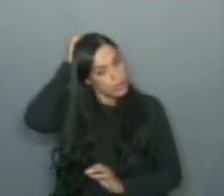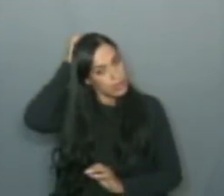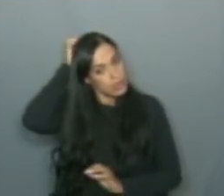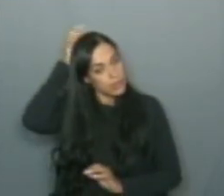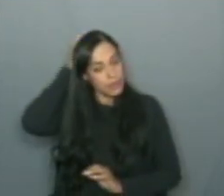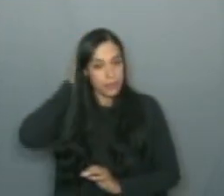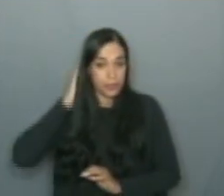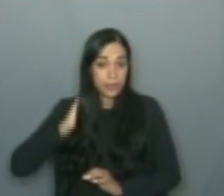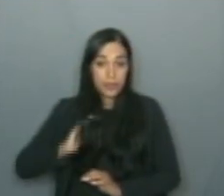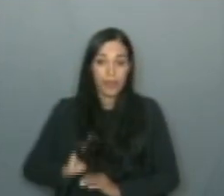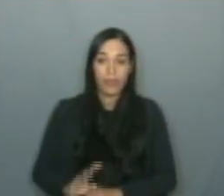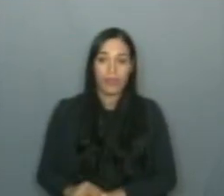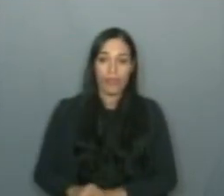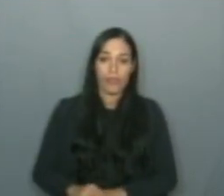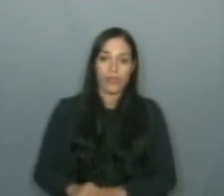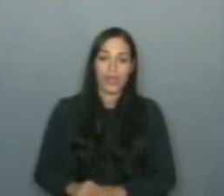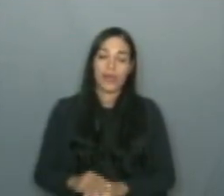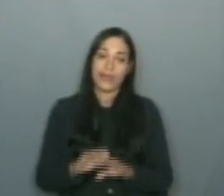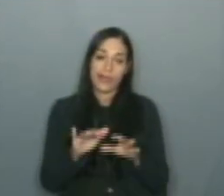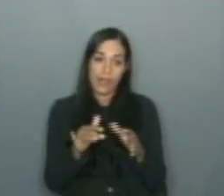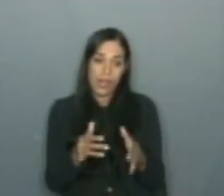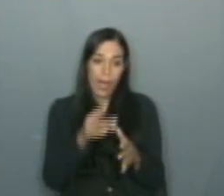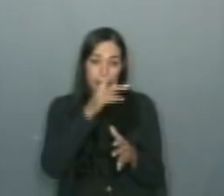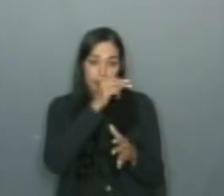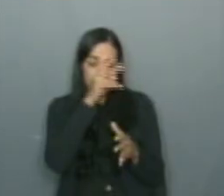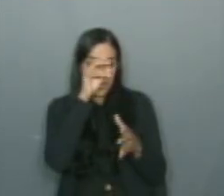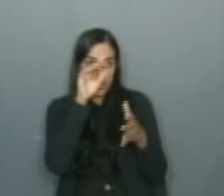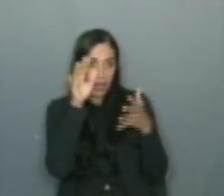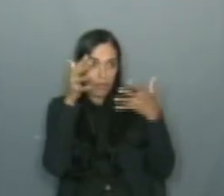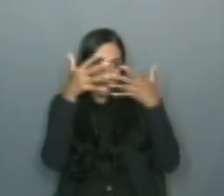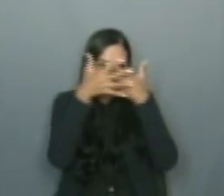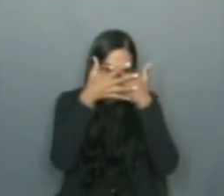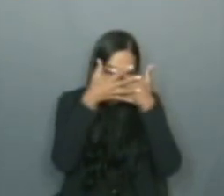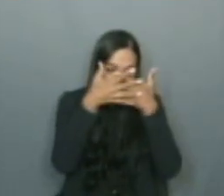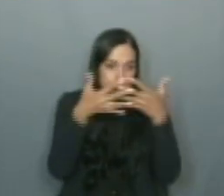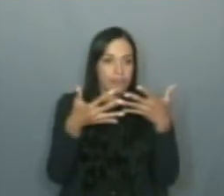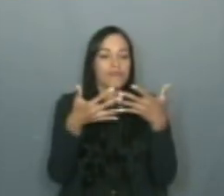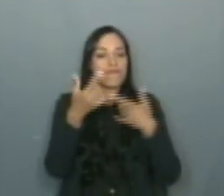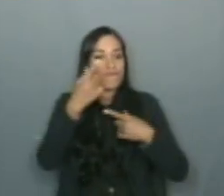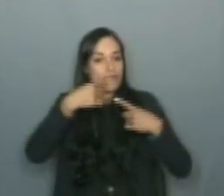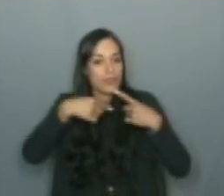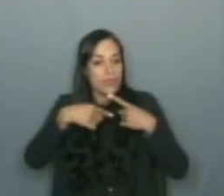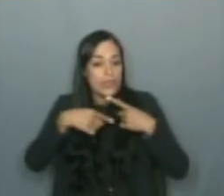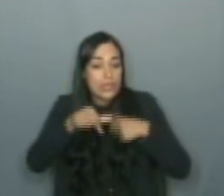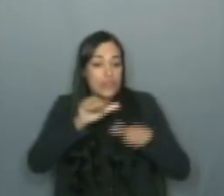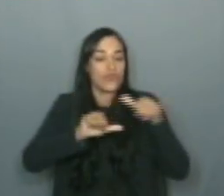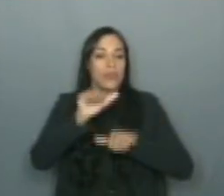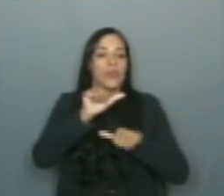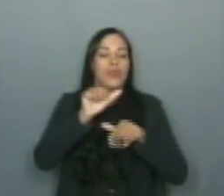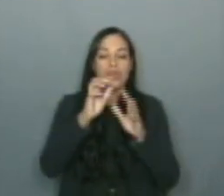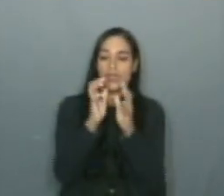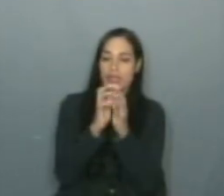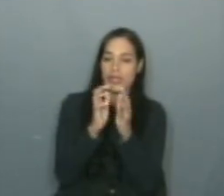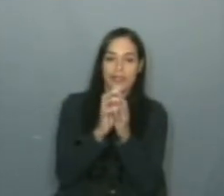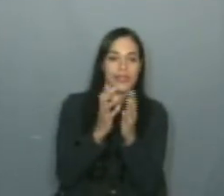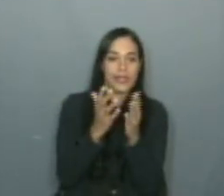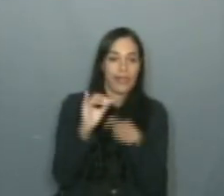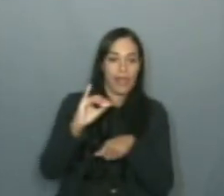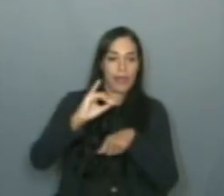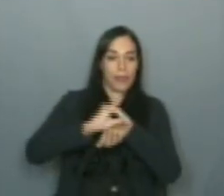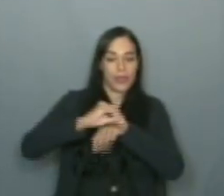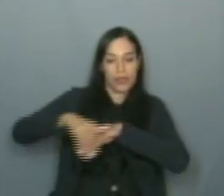da prefeitura, repito, transformou o Recife na capital da